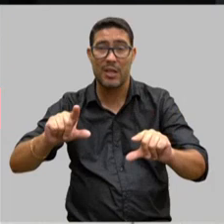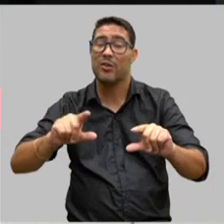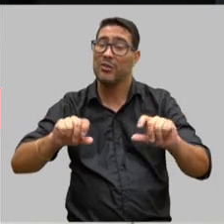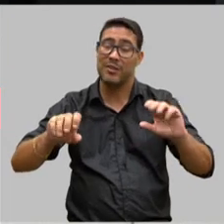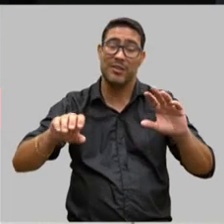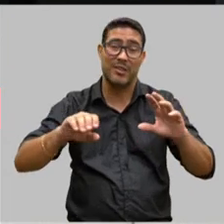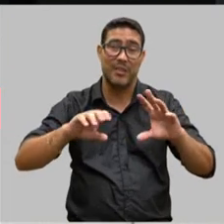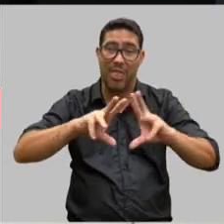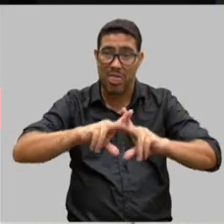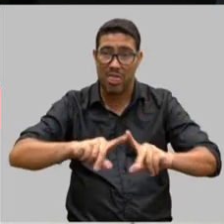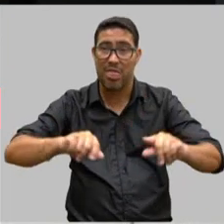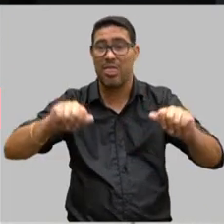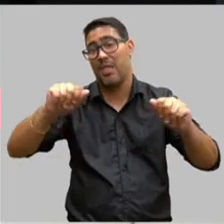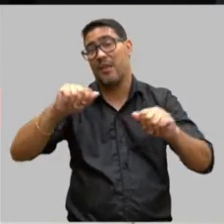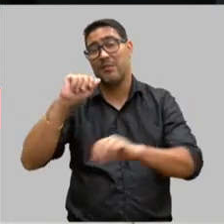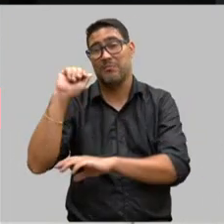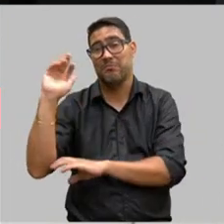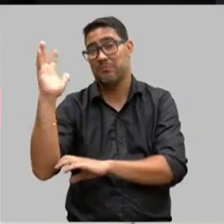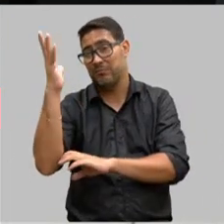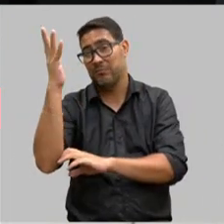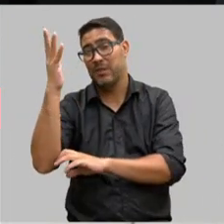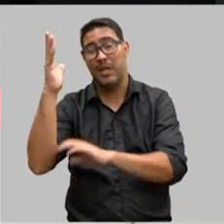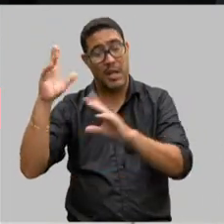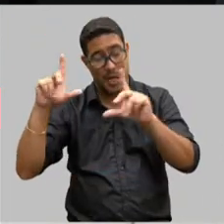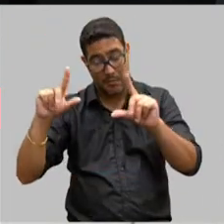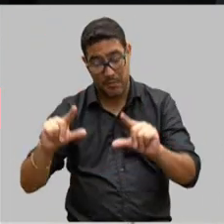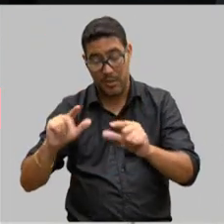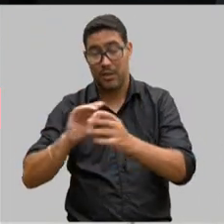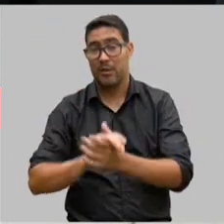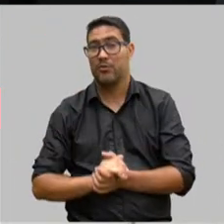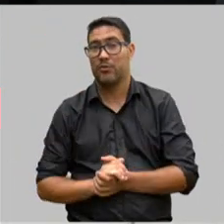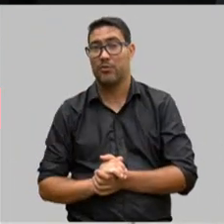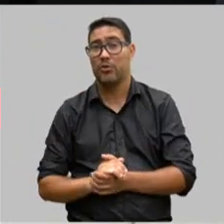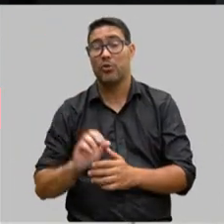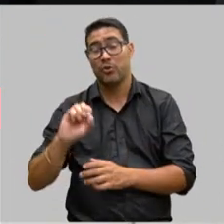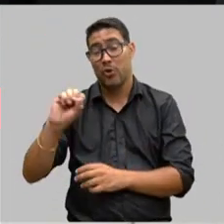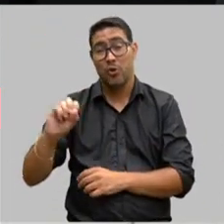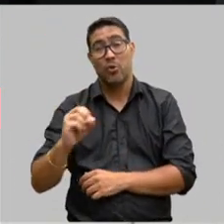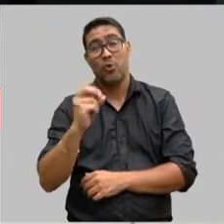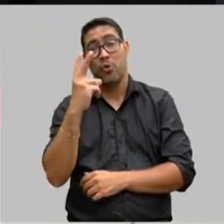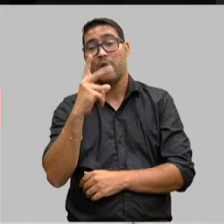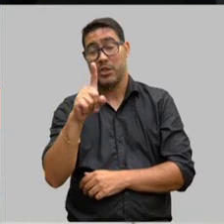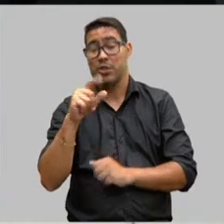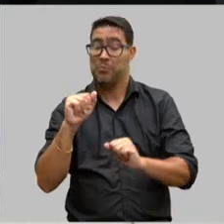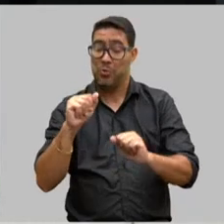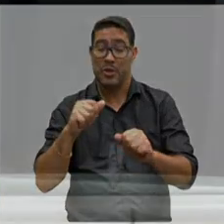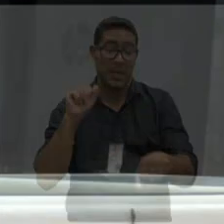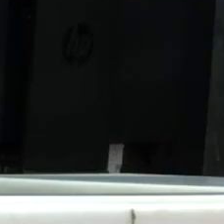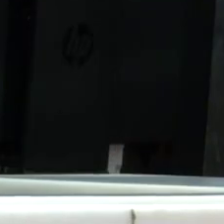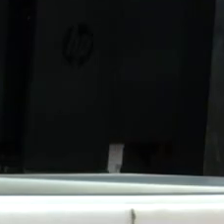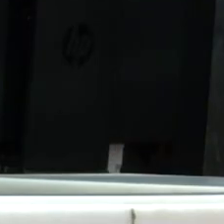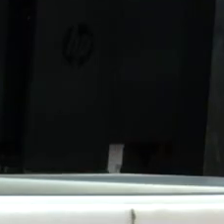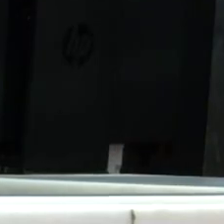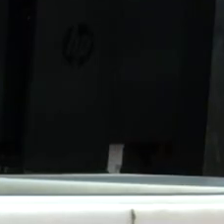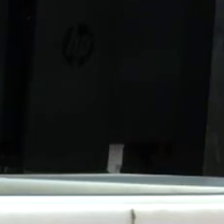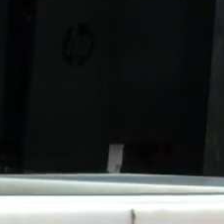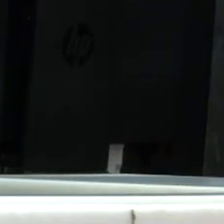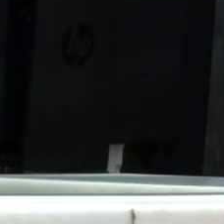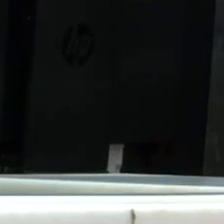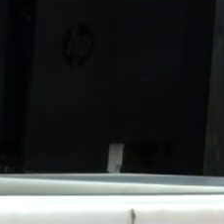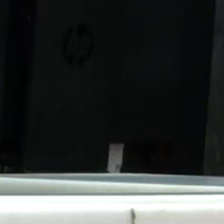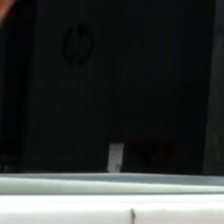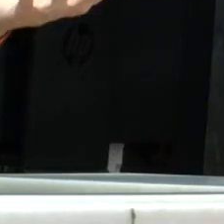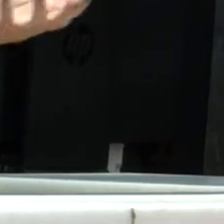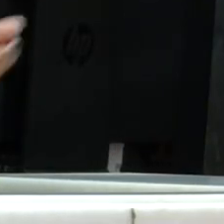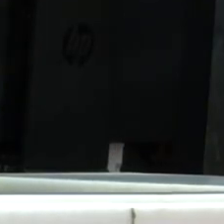possibilidade de continuar do jeito que estamos, de mãos paradas, sem melhorar o nosso ambiente. Então, nós temos